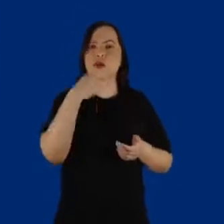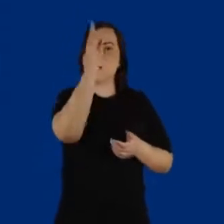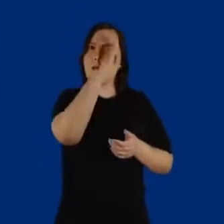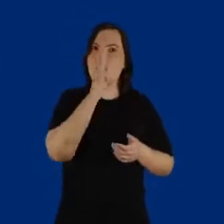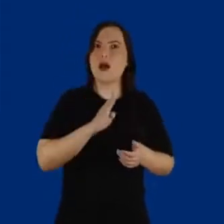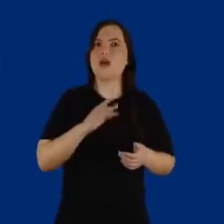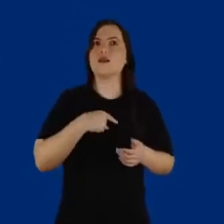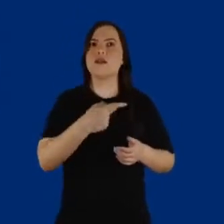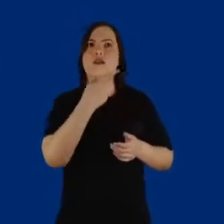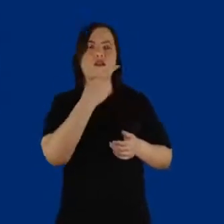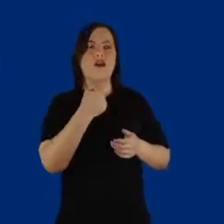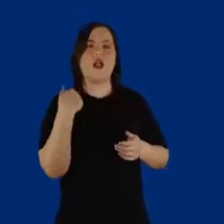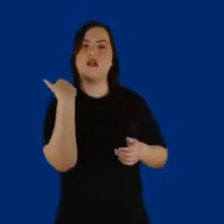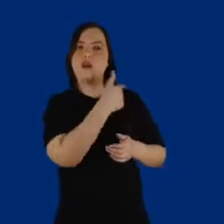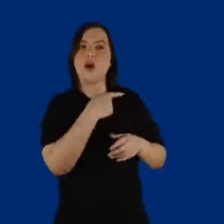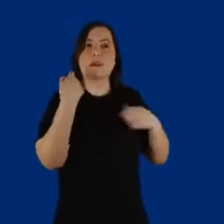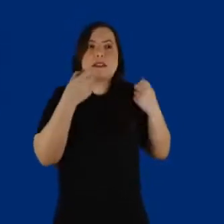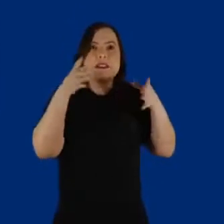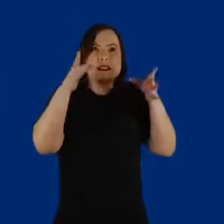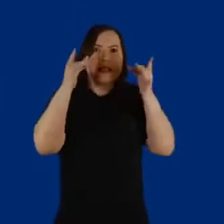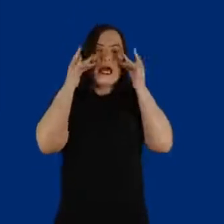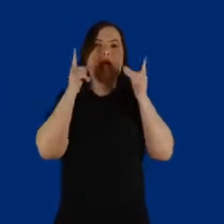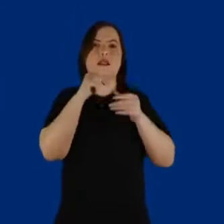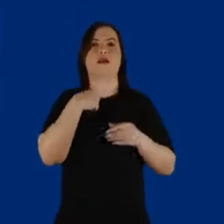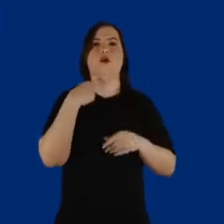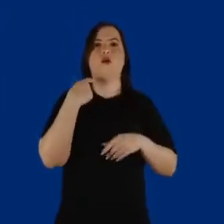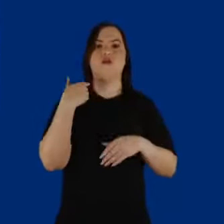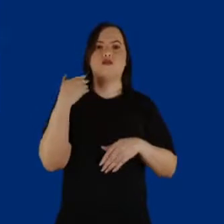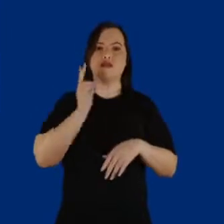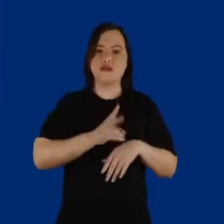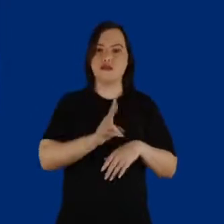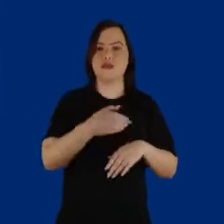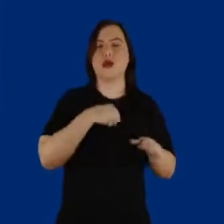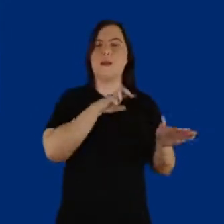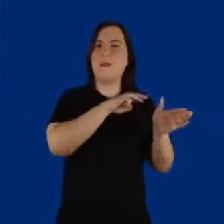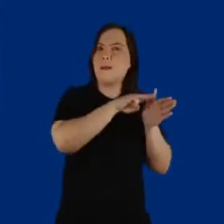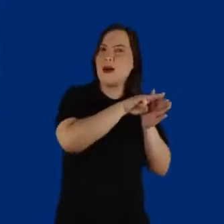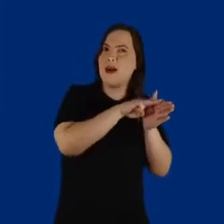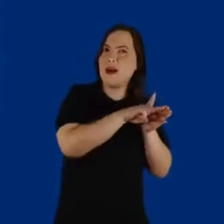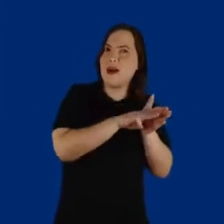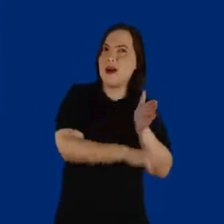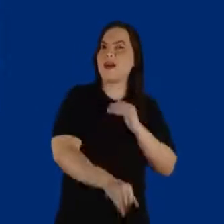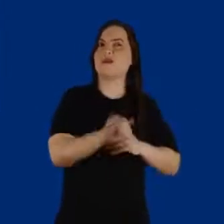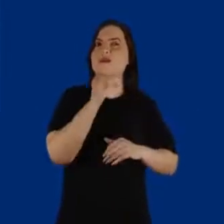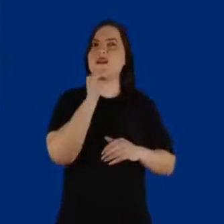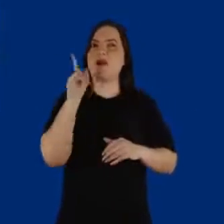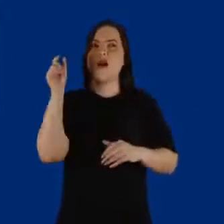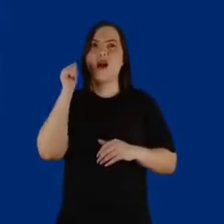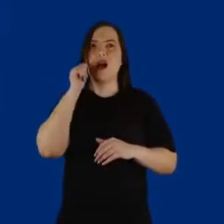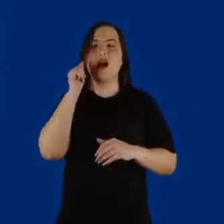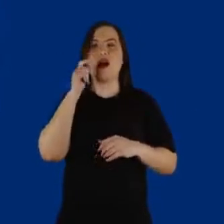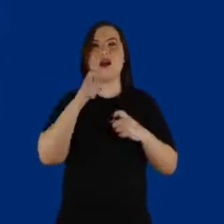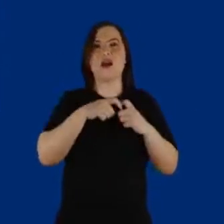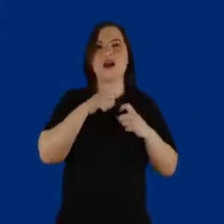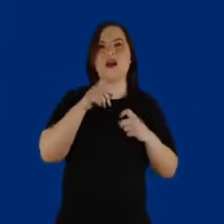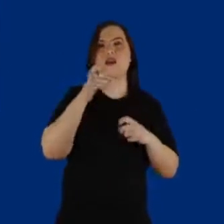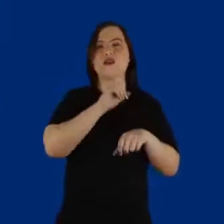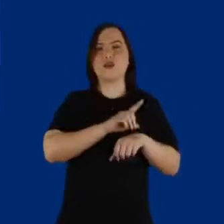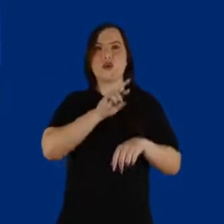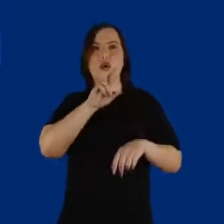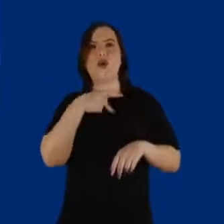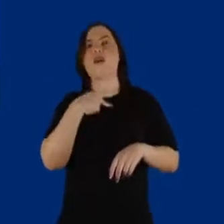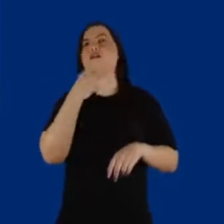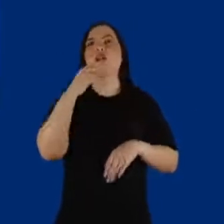e falar isso para nós, para prestar atenção nas rotinas, nos métodos. Por exemplo, a doutora Jesmond, que tem a vida inteira, né,